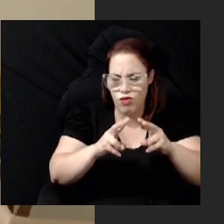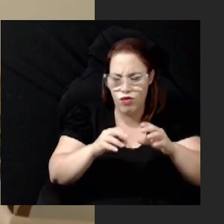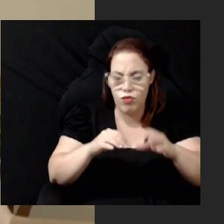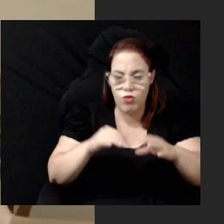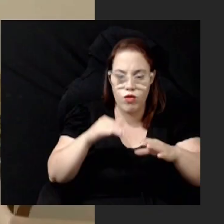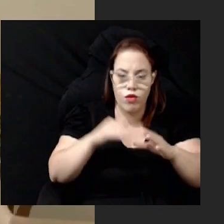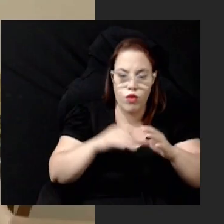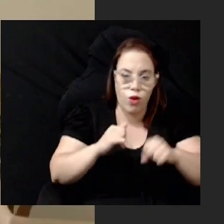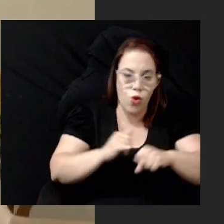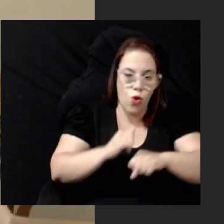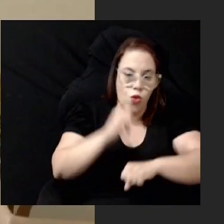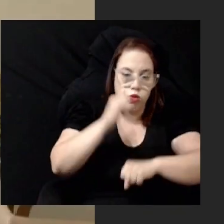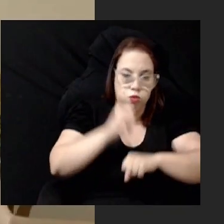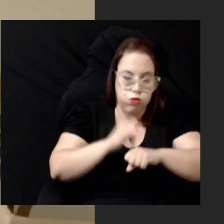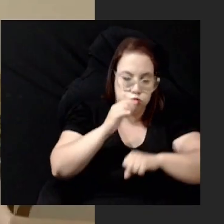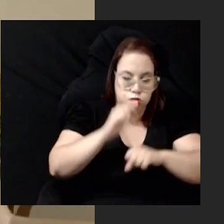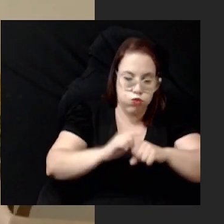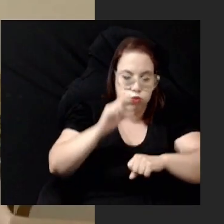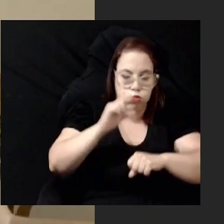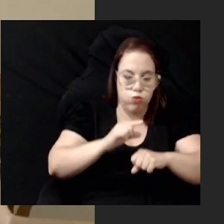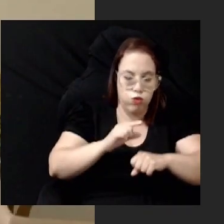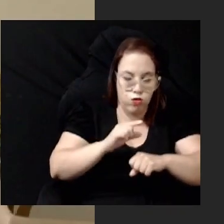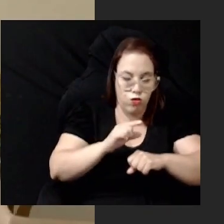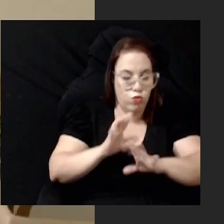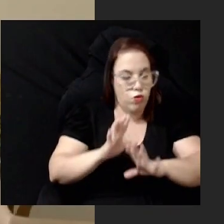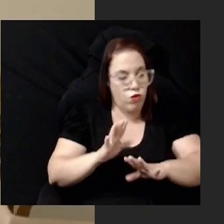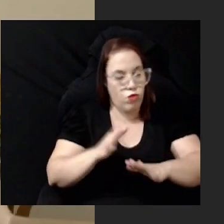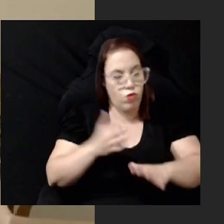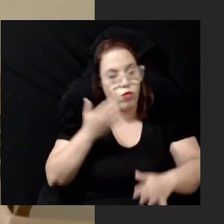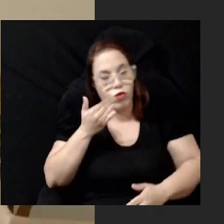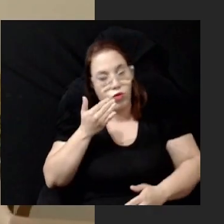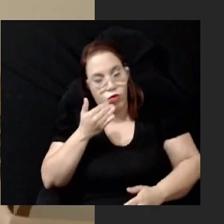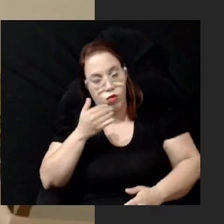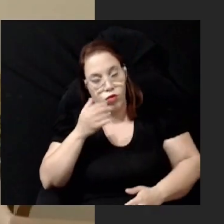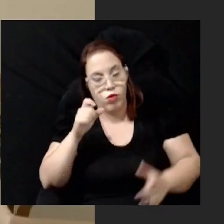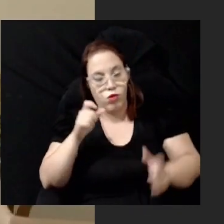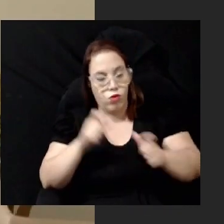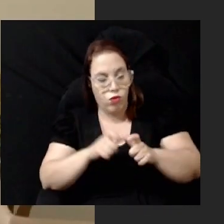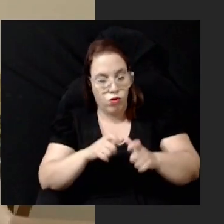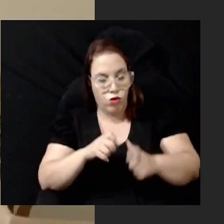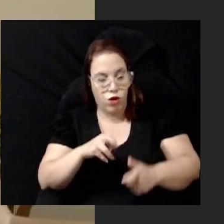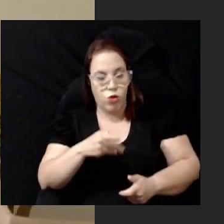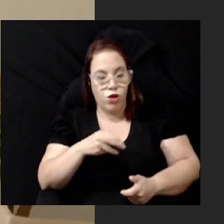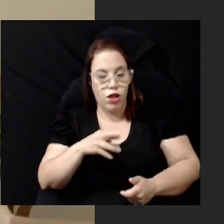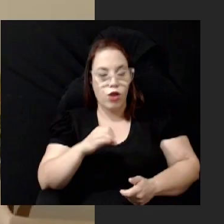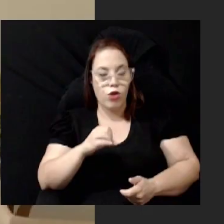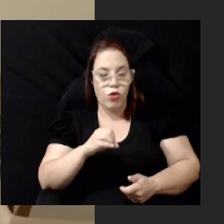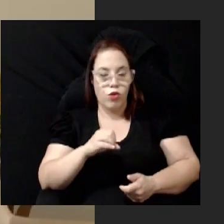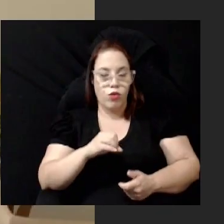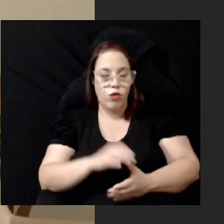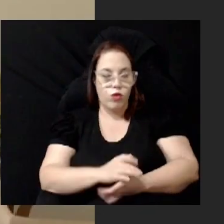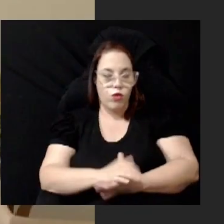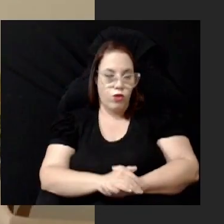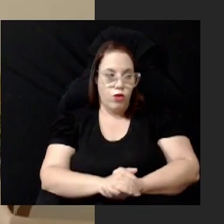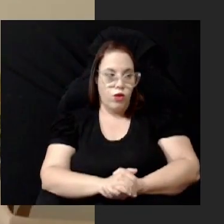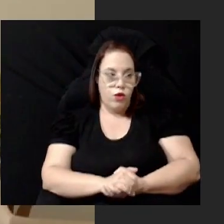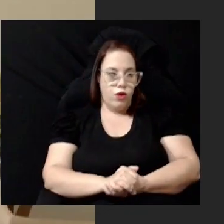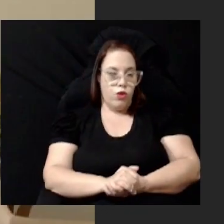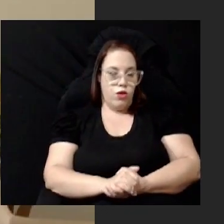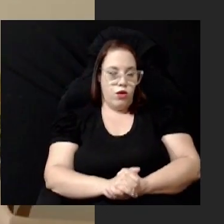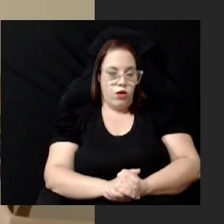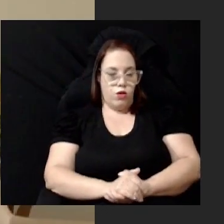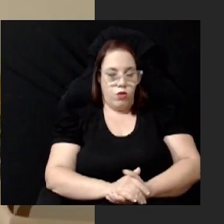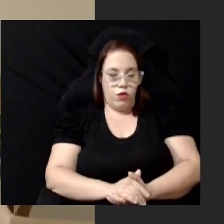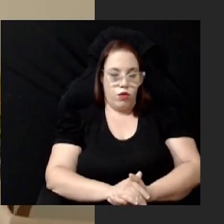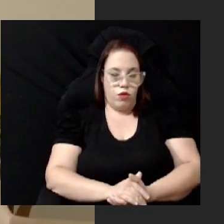manter dentro do peso, você fazer uma alimentação em que você tenha um menor consumo de carboidrato, um menor consumo de